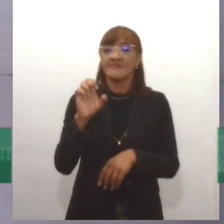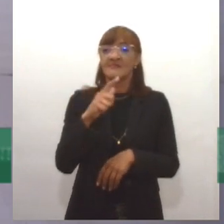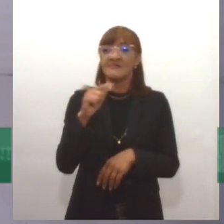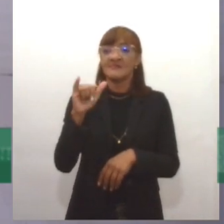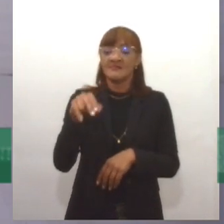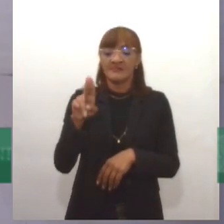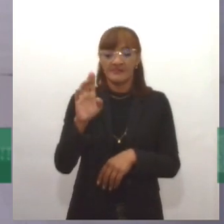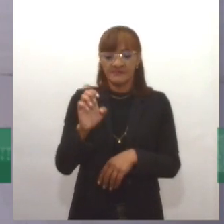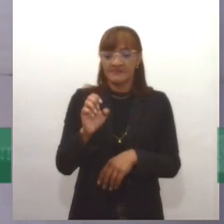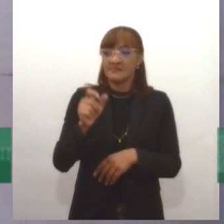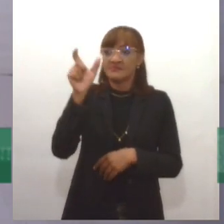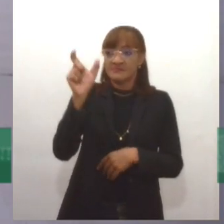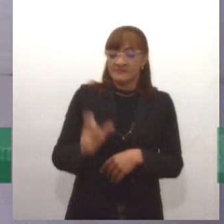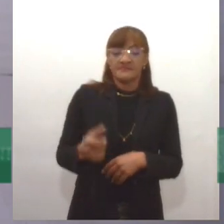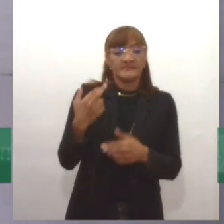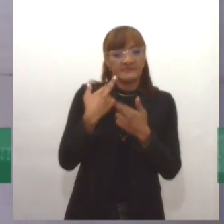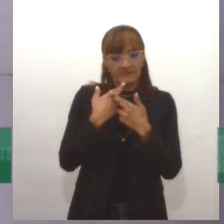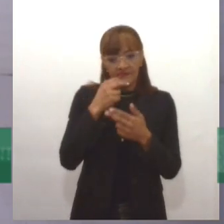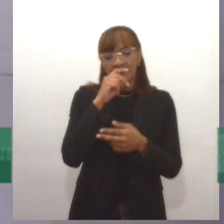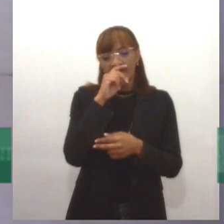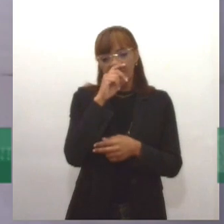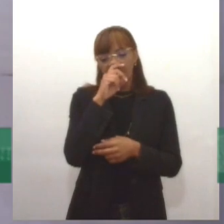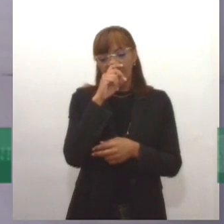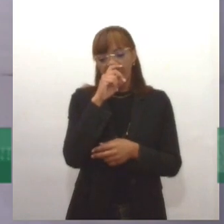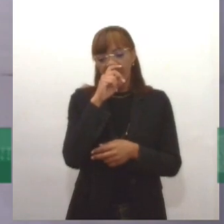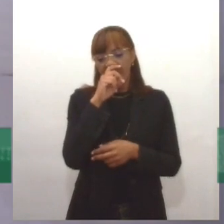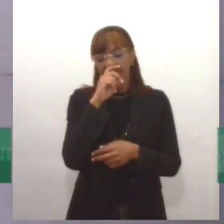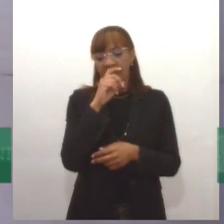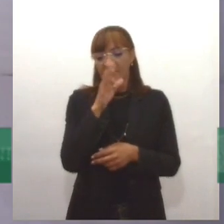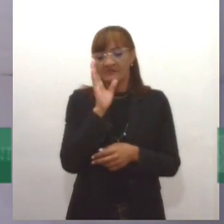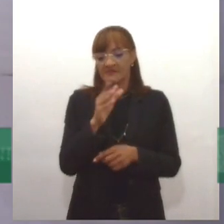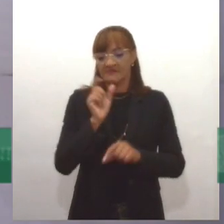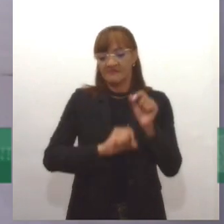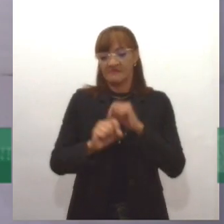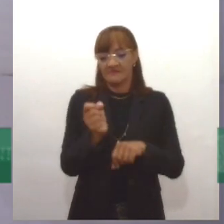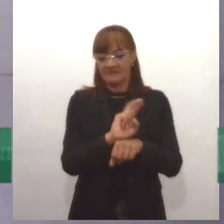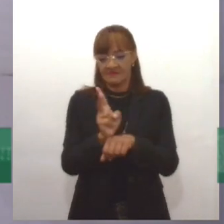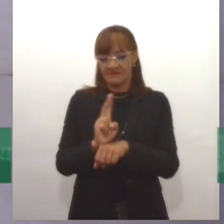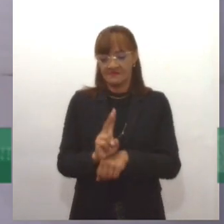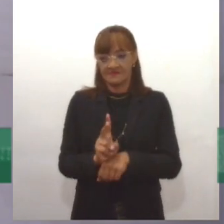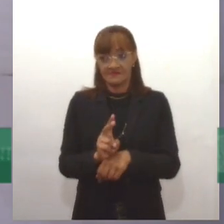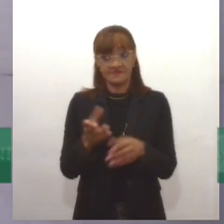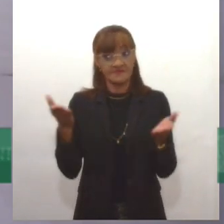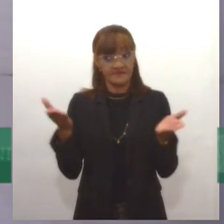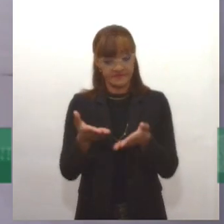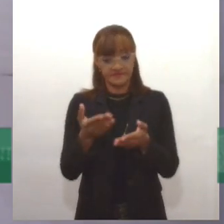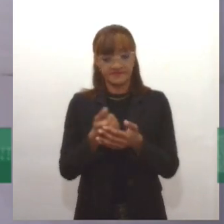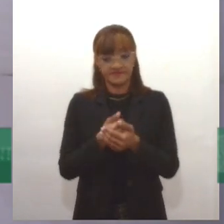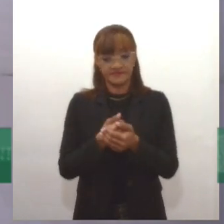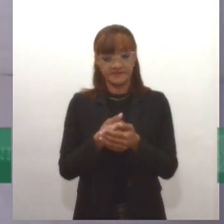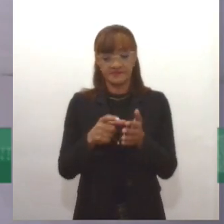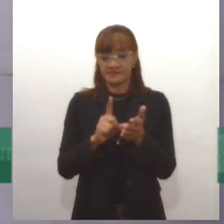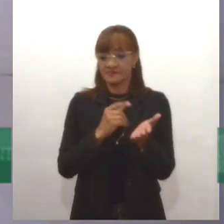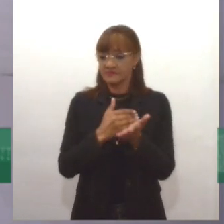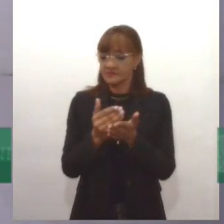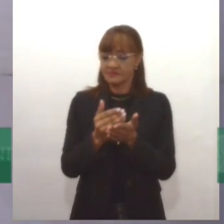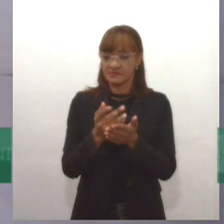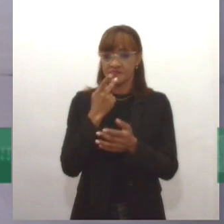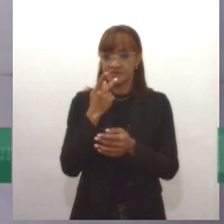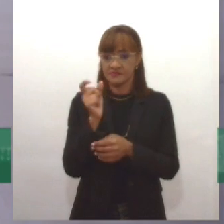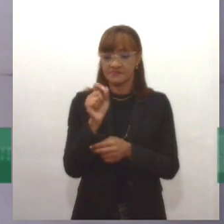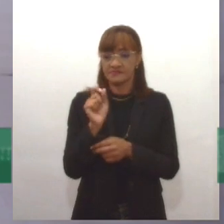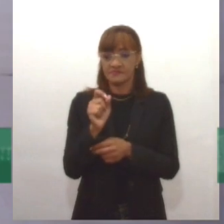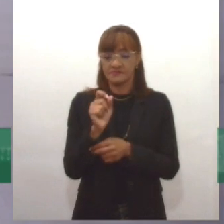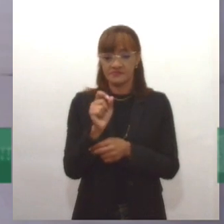criadoras da lei, né, da responsabilidade fiscal, como a gente falou ali na introdução, e E queria começar falando sobre o